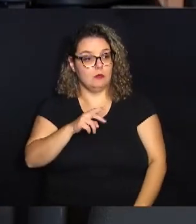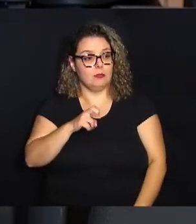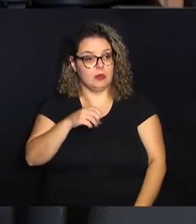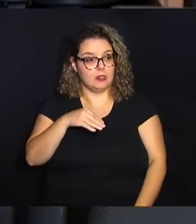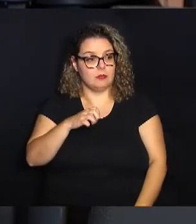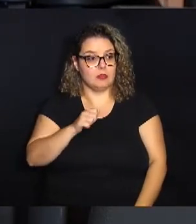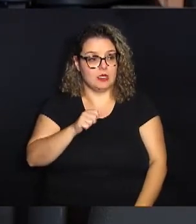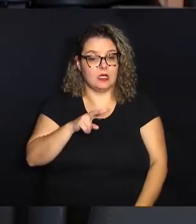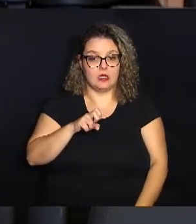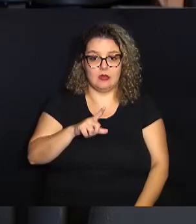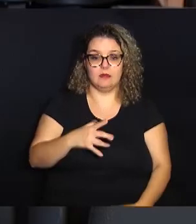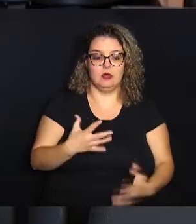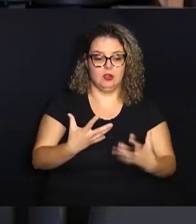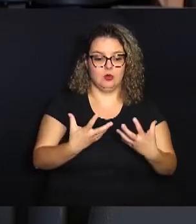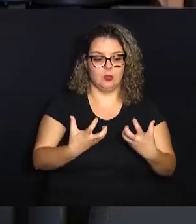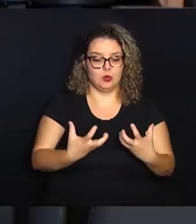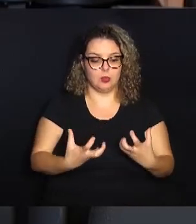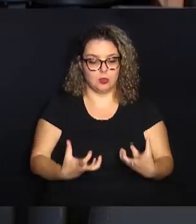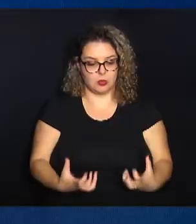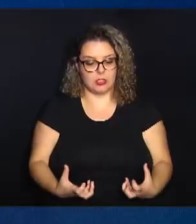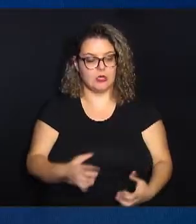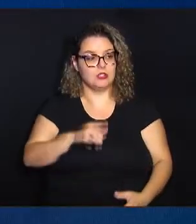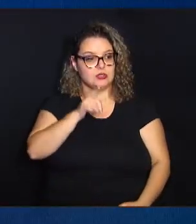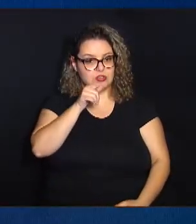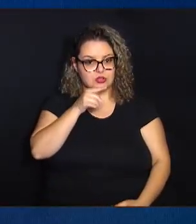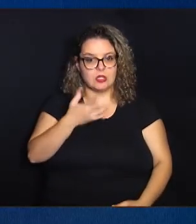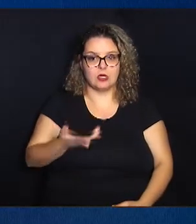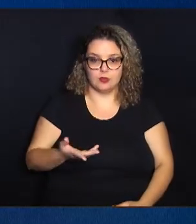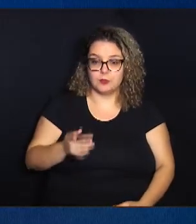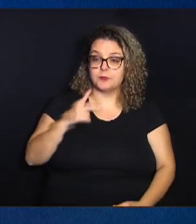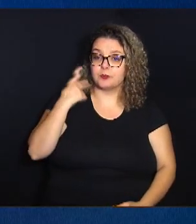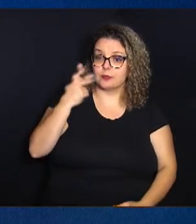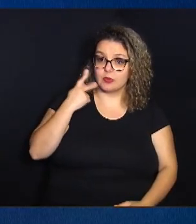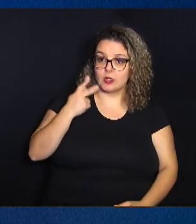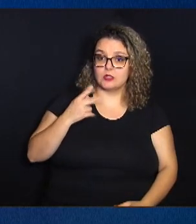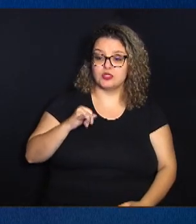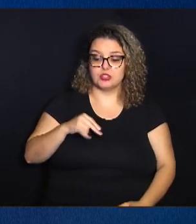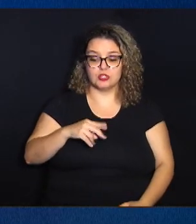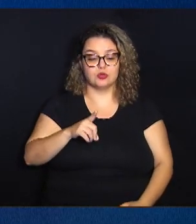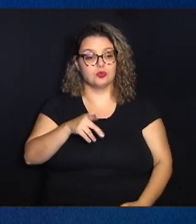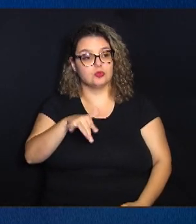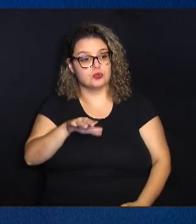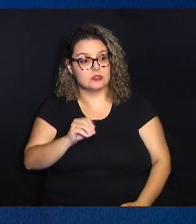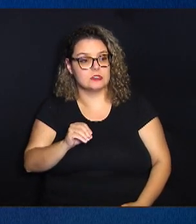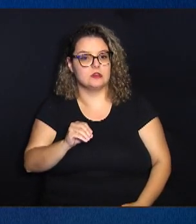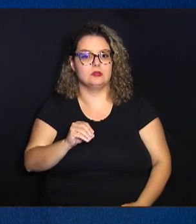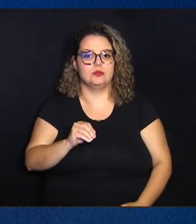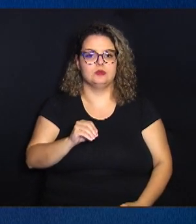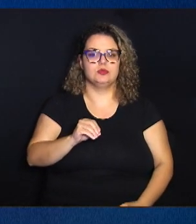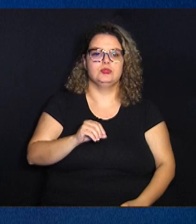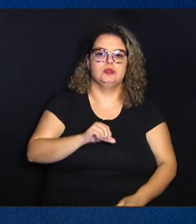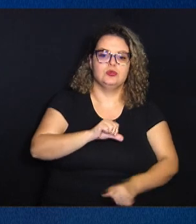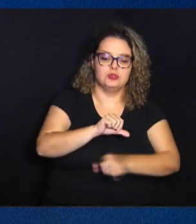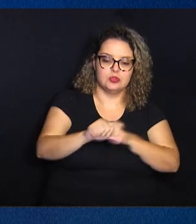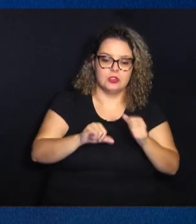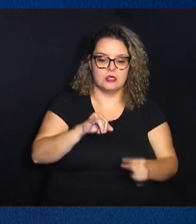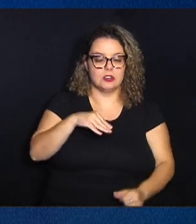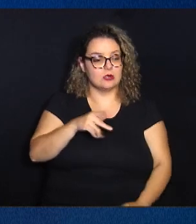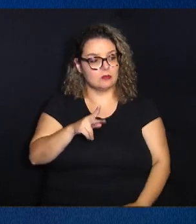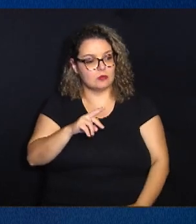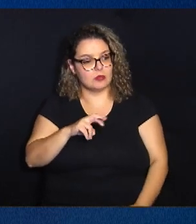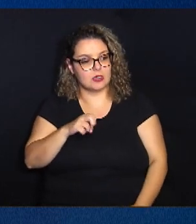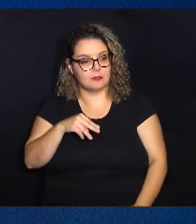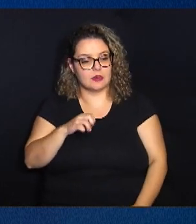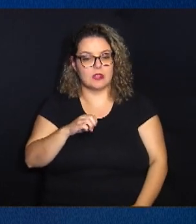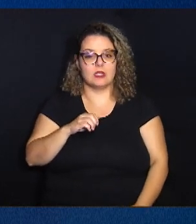permeáveis, né, para absorção de água, uma política de indução, por exemplo, de reversão de impermeabilização do